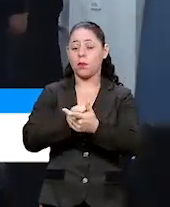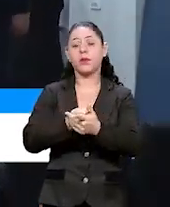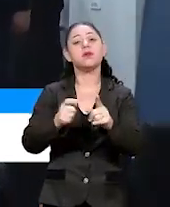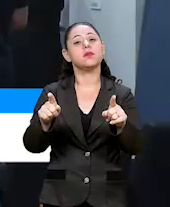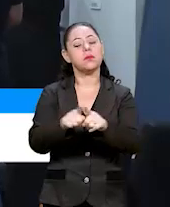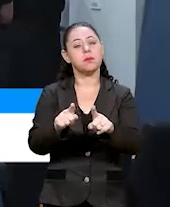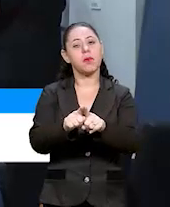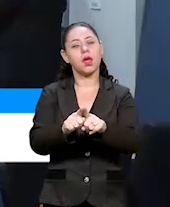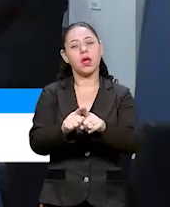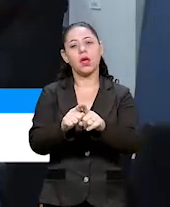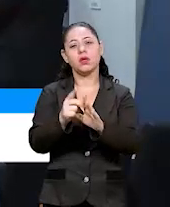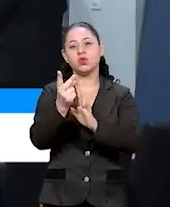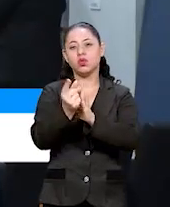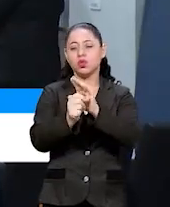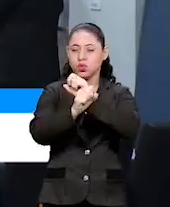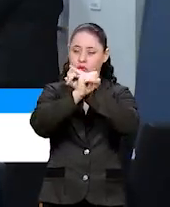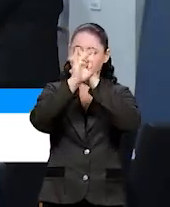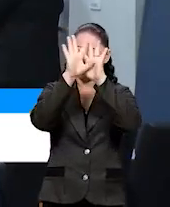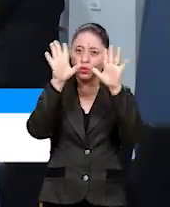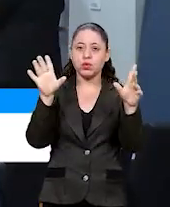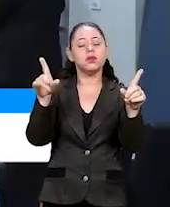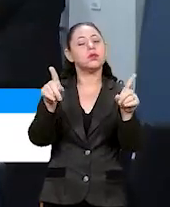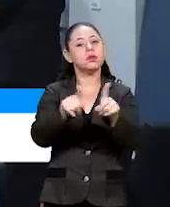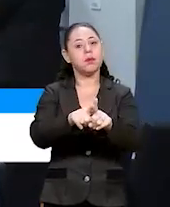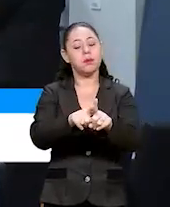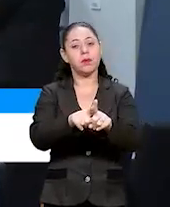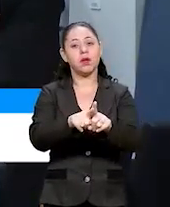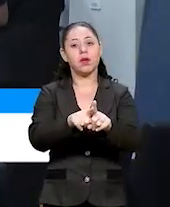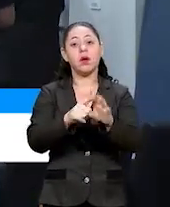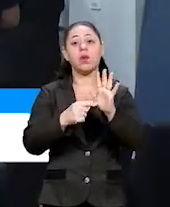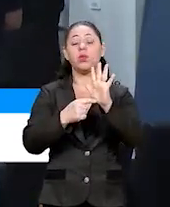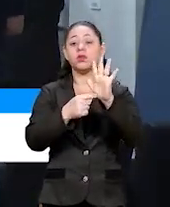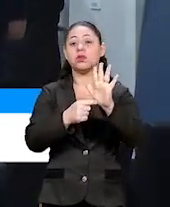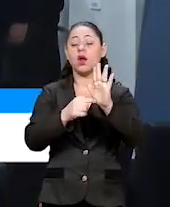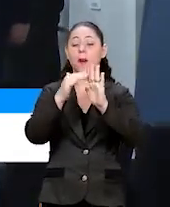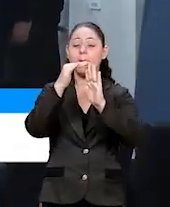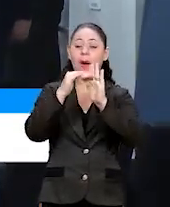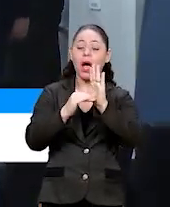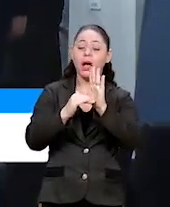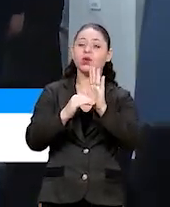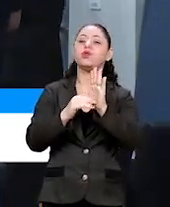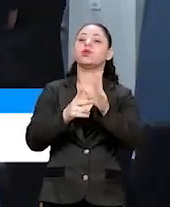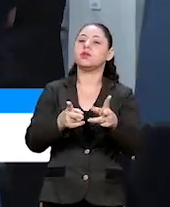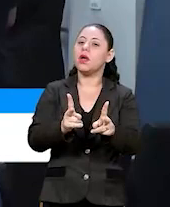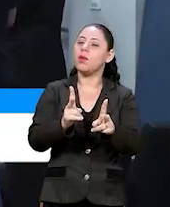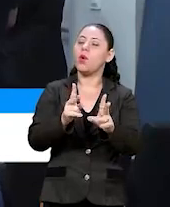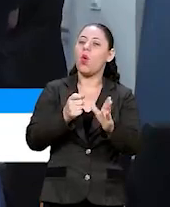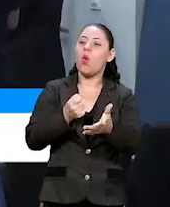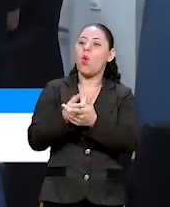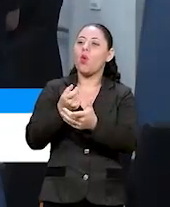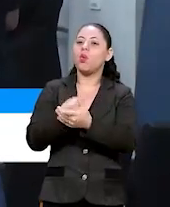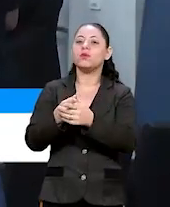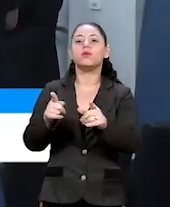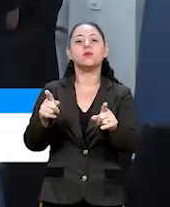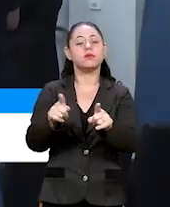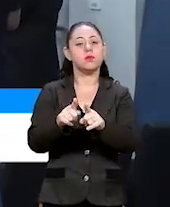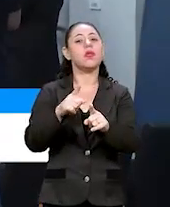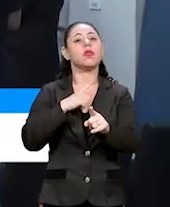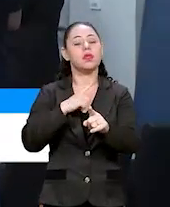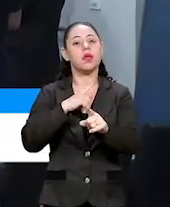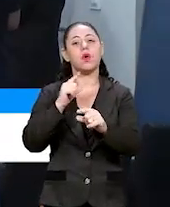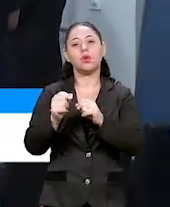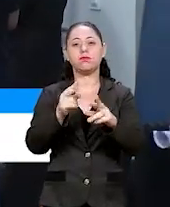cumprindo esse papel da da Transparência dos poderes apresentação de contas dando publicidade mas mostrando que